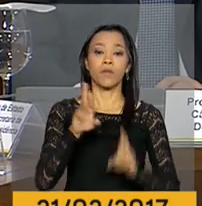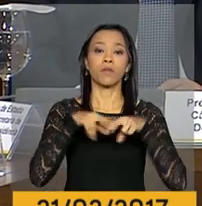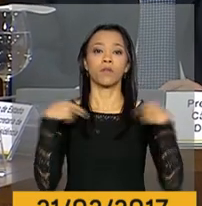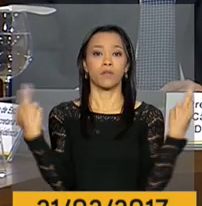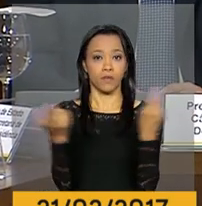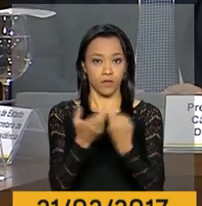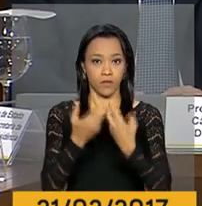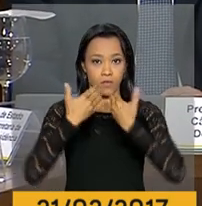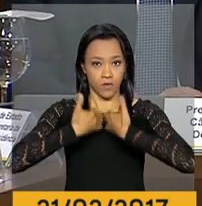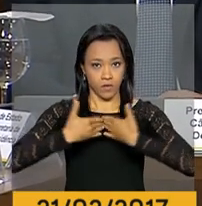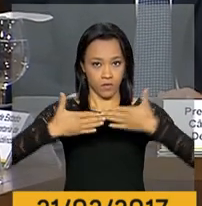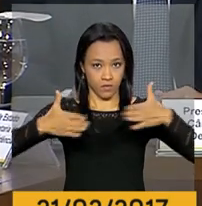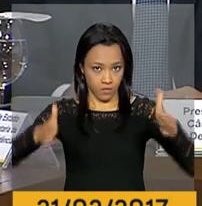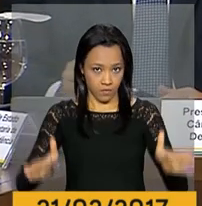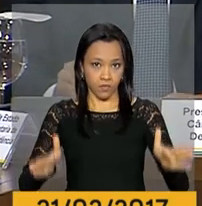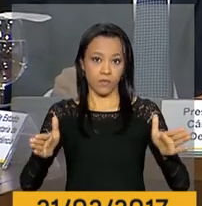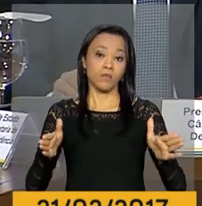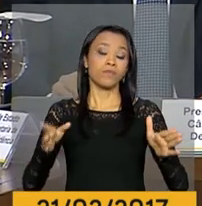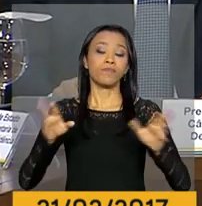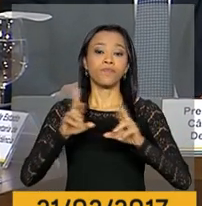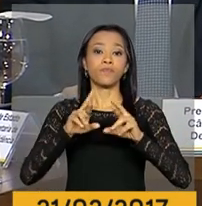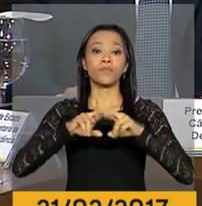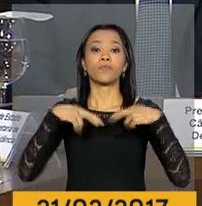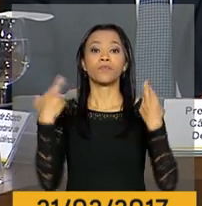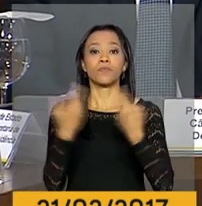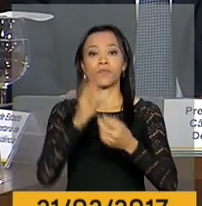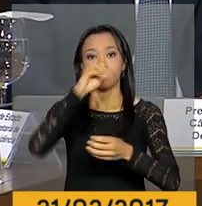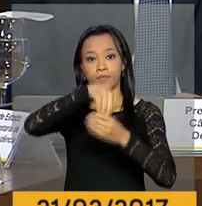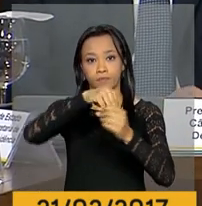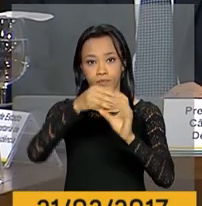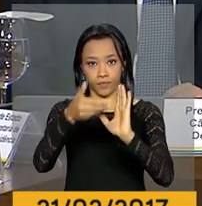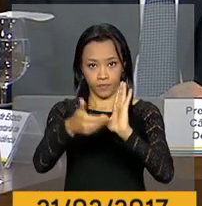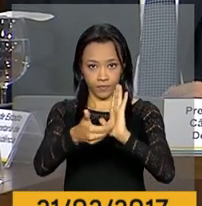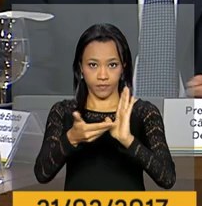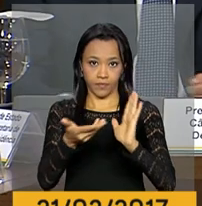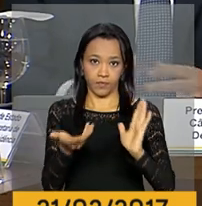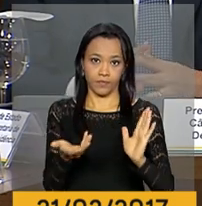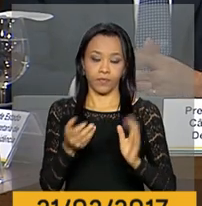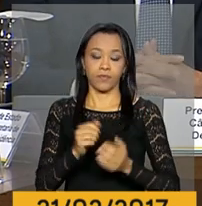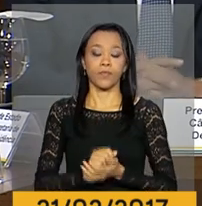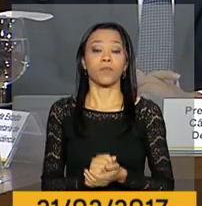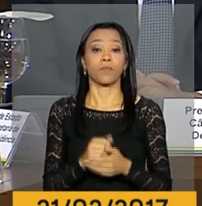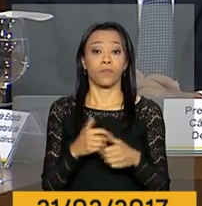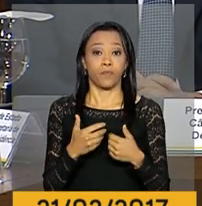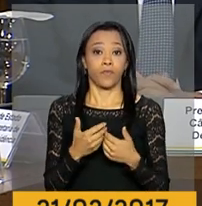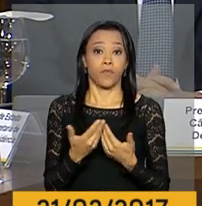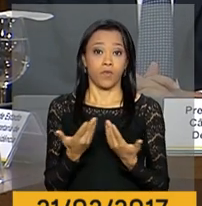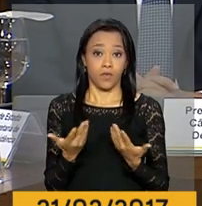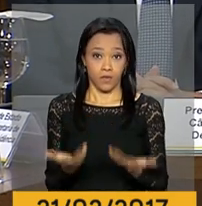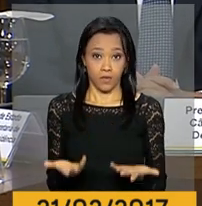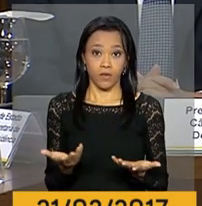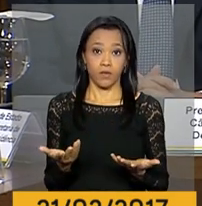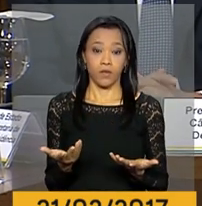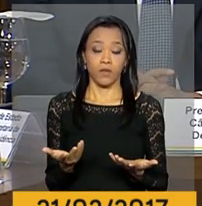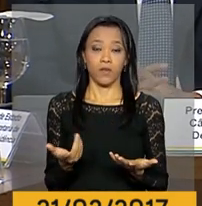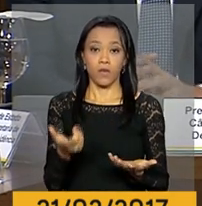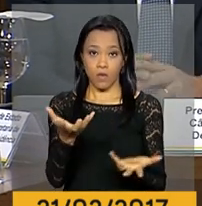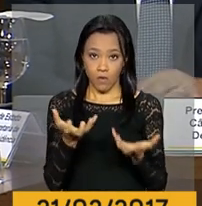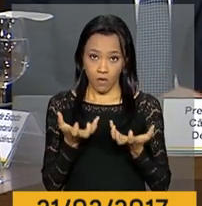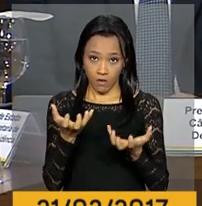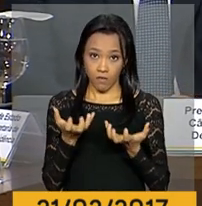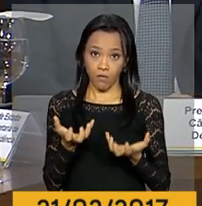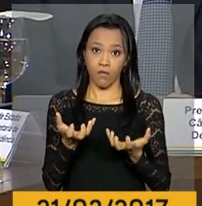sessão Legislativa não é e ao fazê-lo eu quero